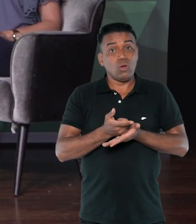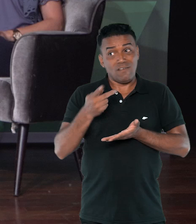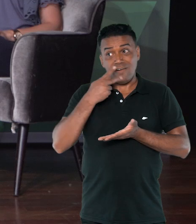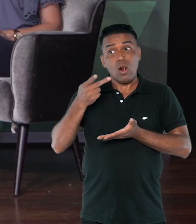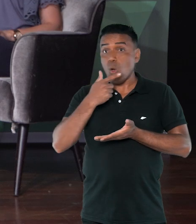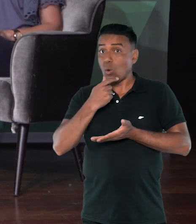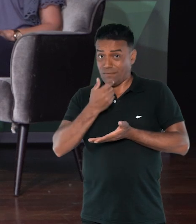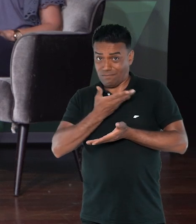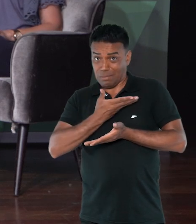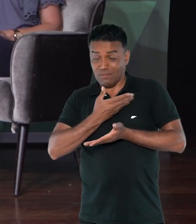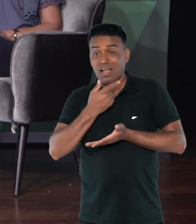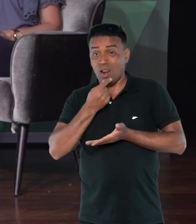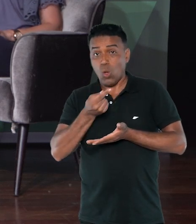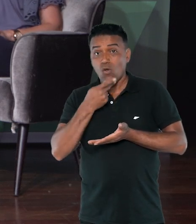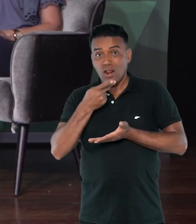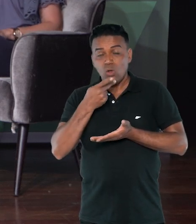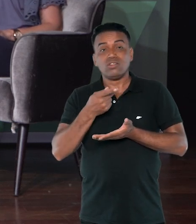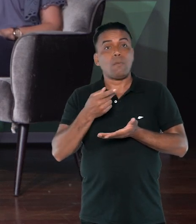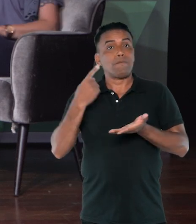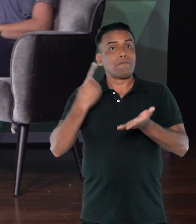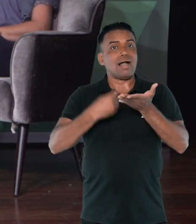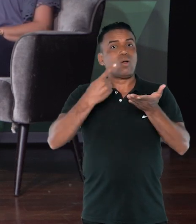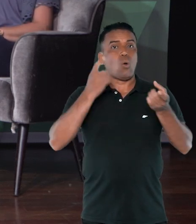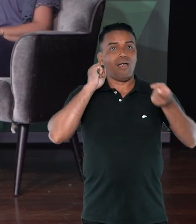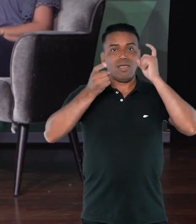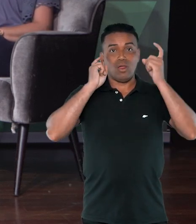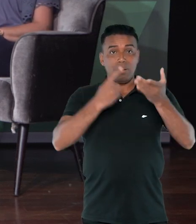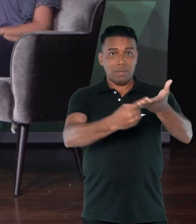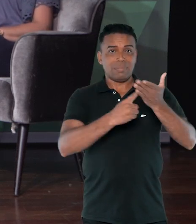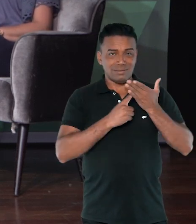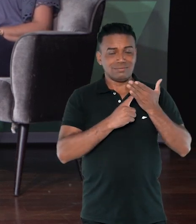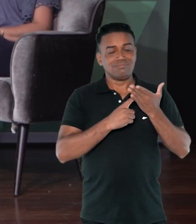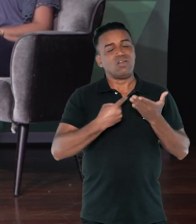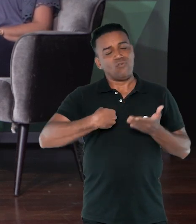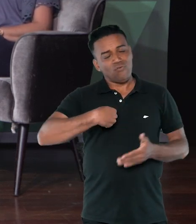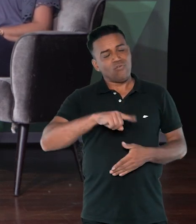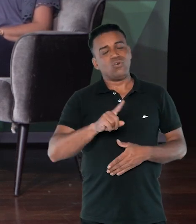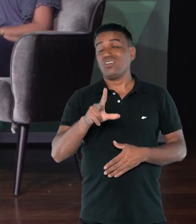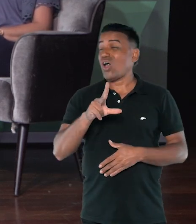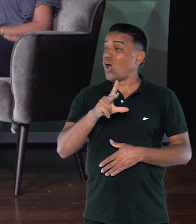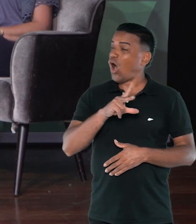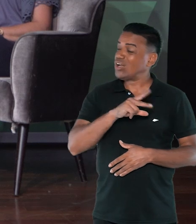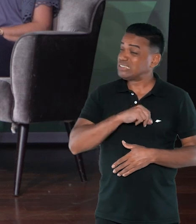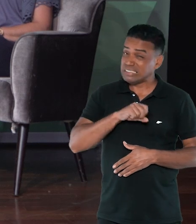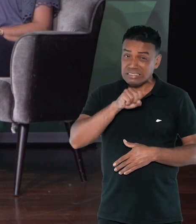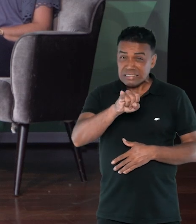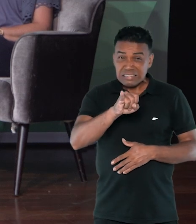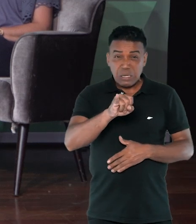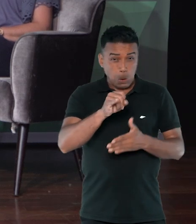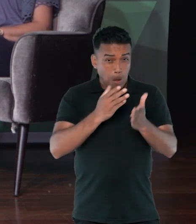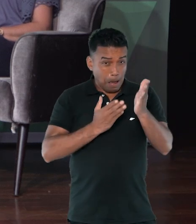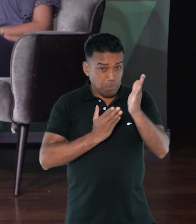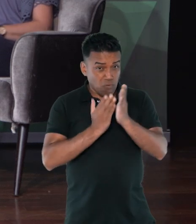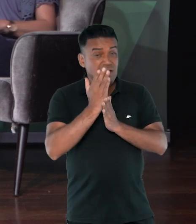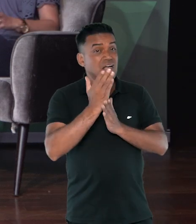assim, nossa, se eu não aprovar, talvez eu não consiga lançar esse ano. E foi amor à primeira vista, por ela, que é uma fofa,